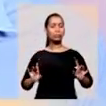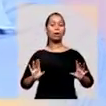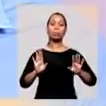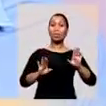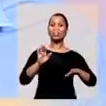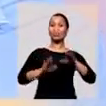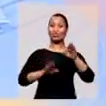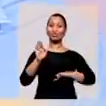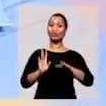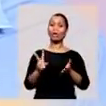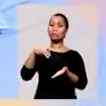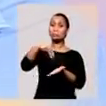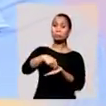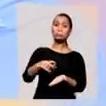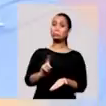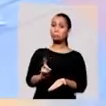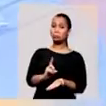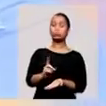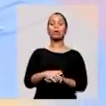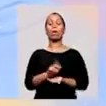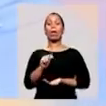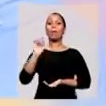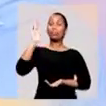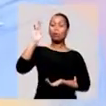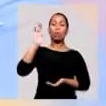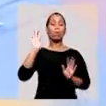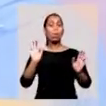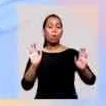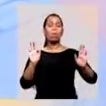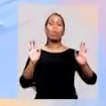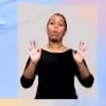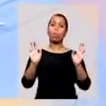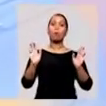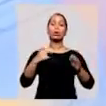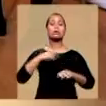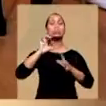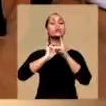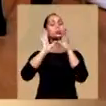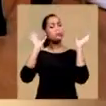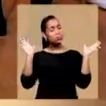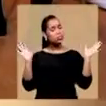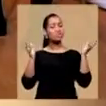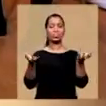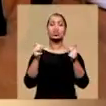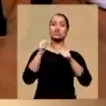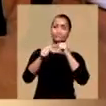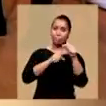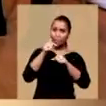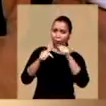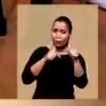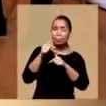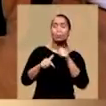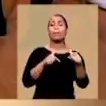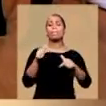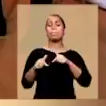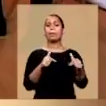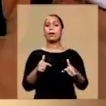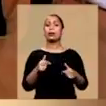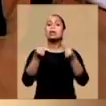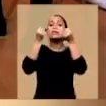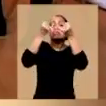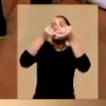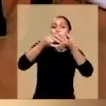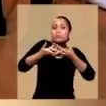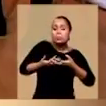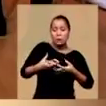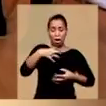esses profissionais muitas vezes não se colocam, né? Entendi. Então é levantar a mão e dizer, olha, eu estou à disposição. Disponível. Exatamente, estou à disposição,